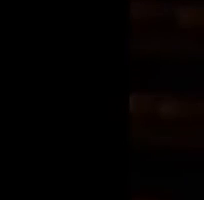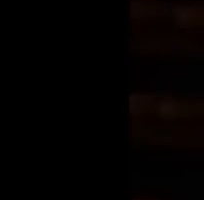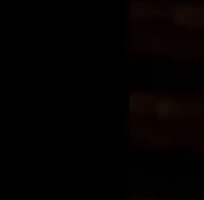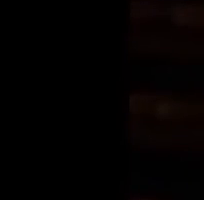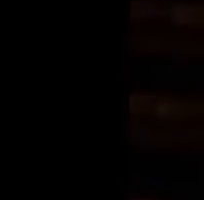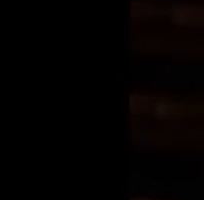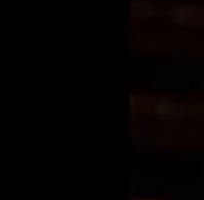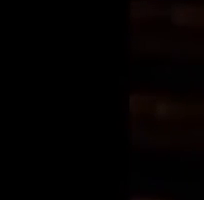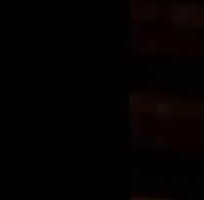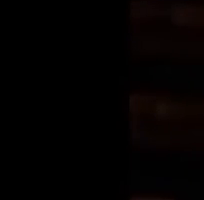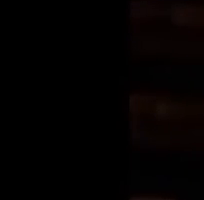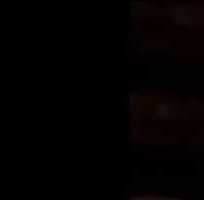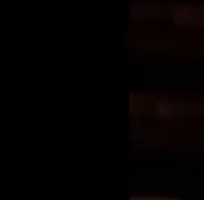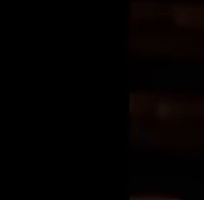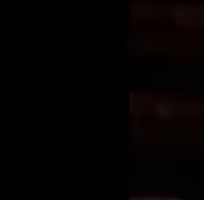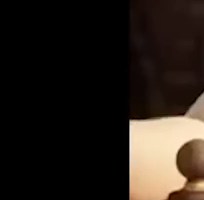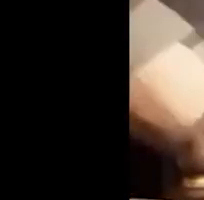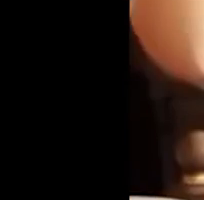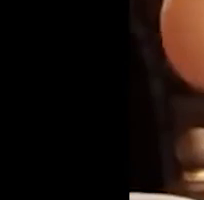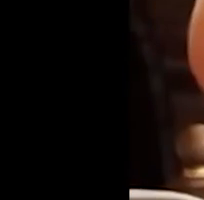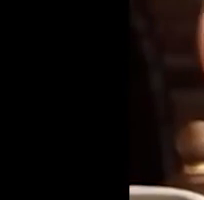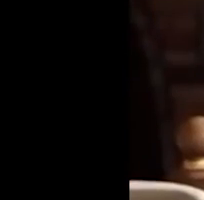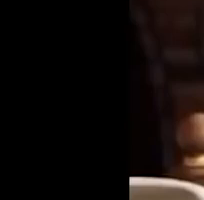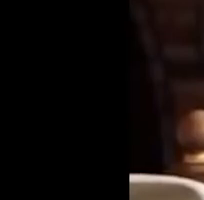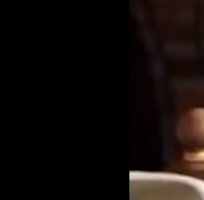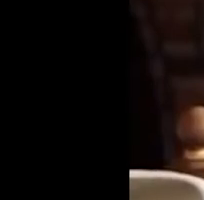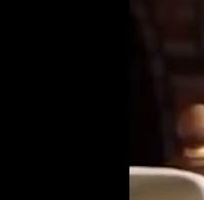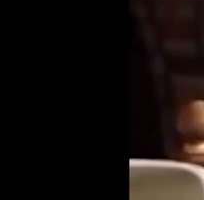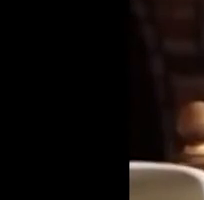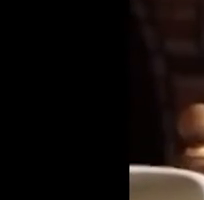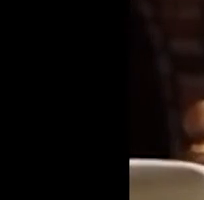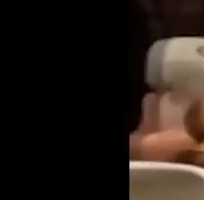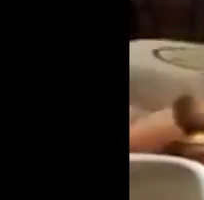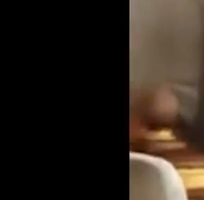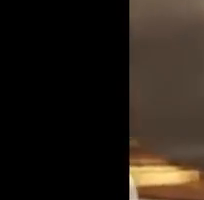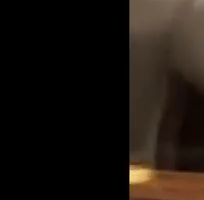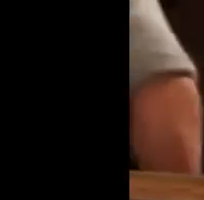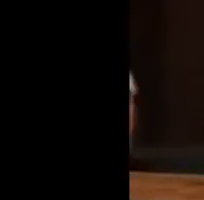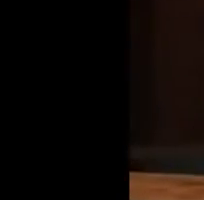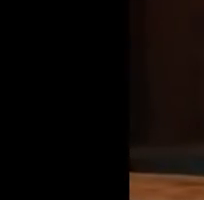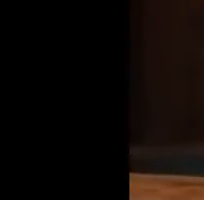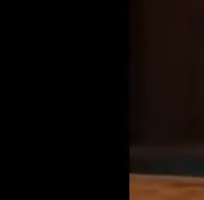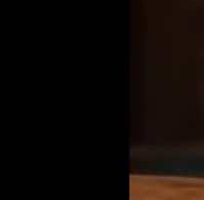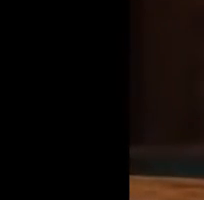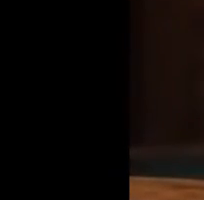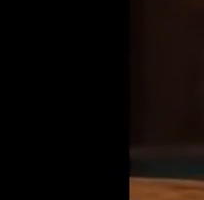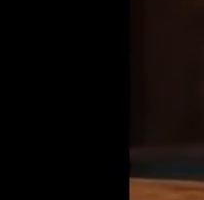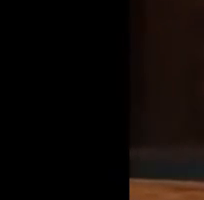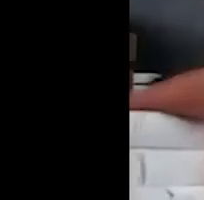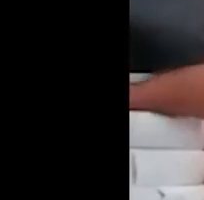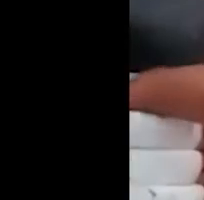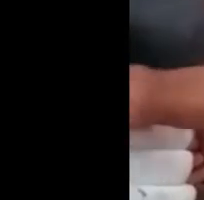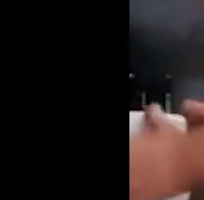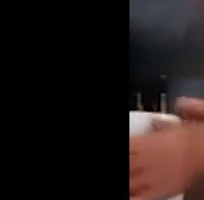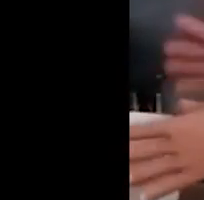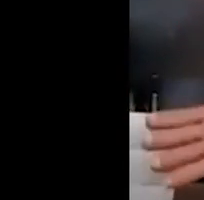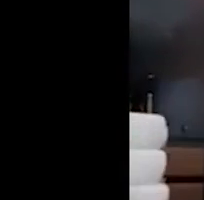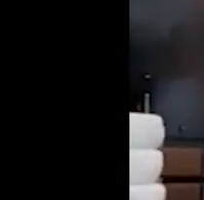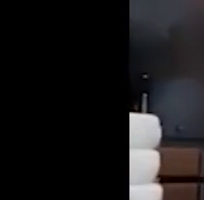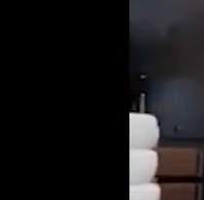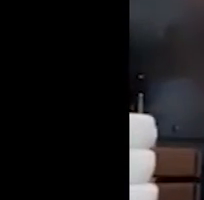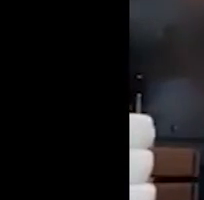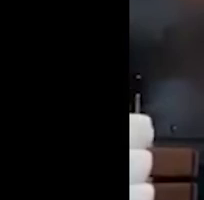É eu sei sem ele deve sou esta segunda